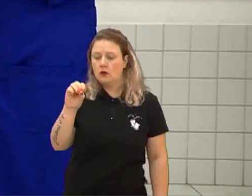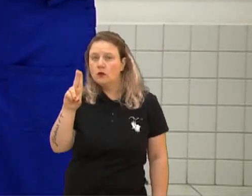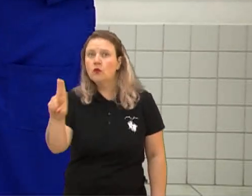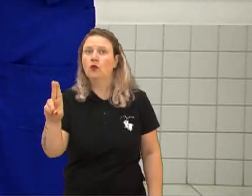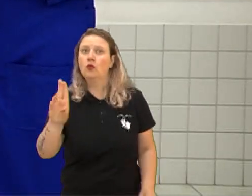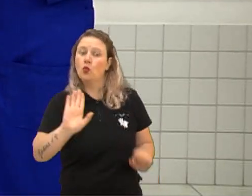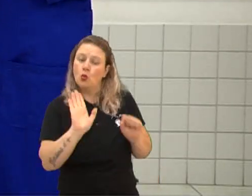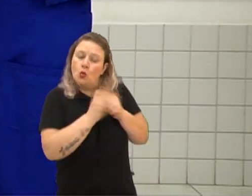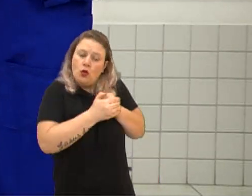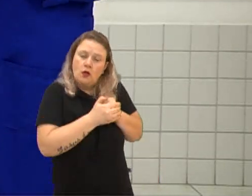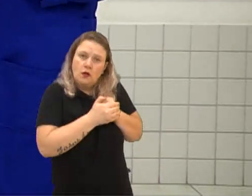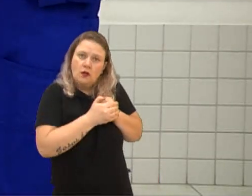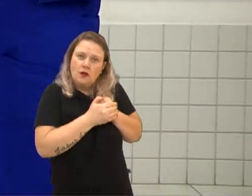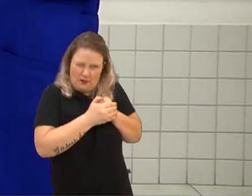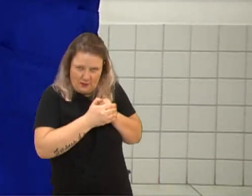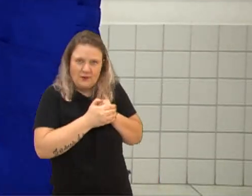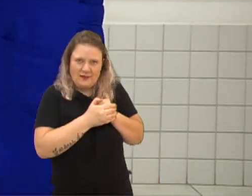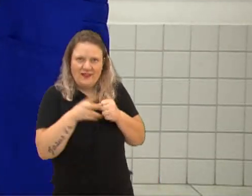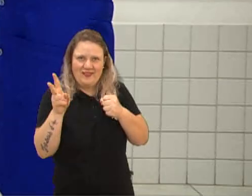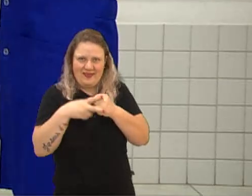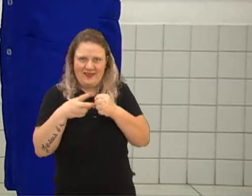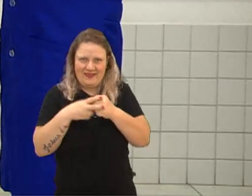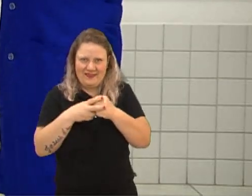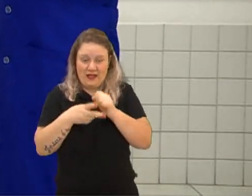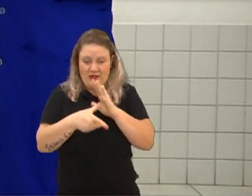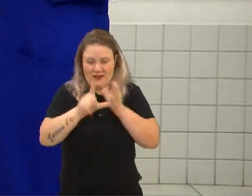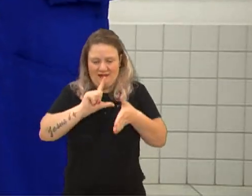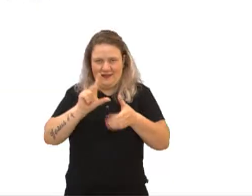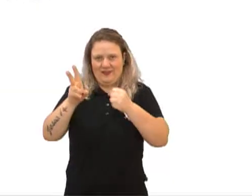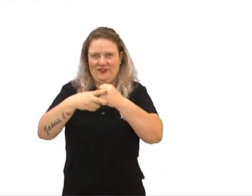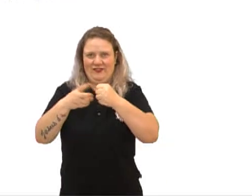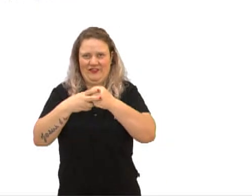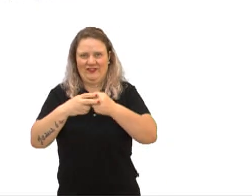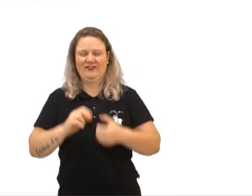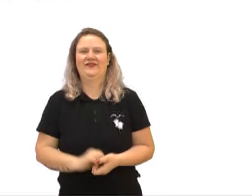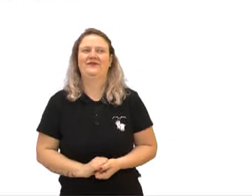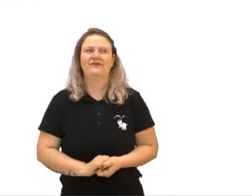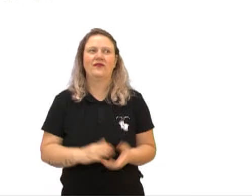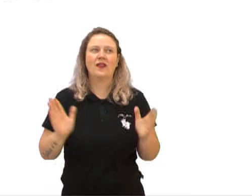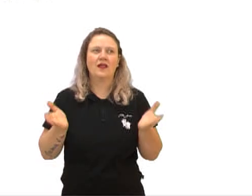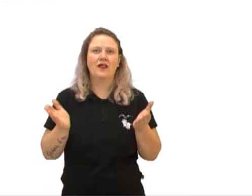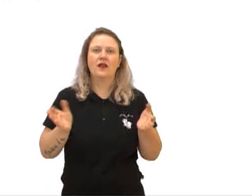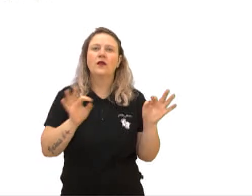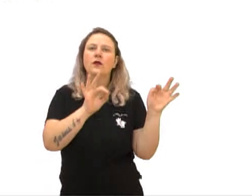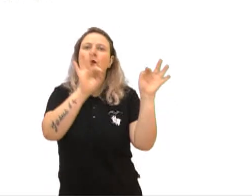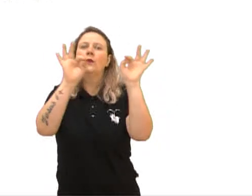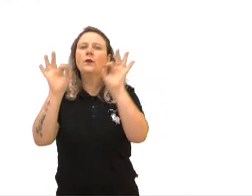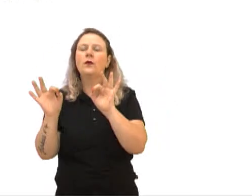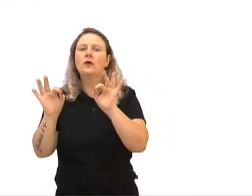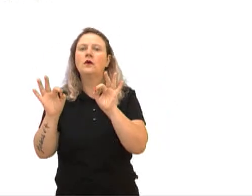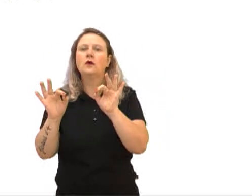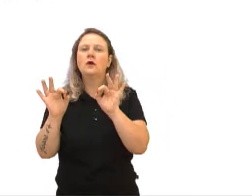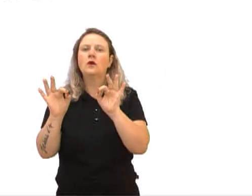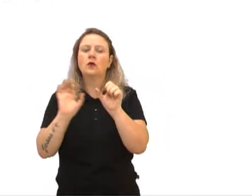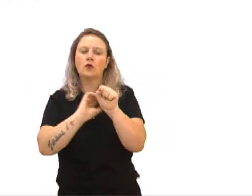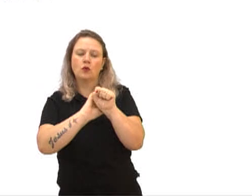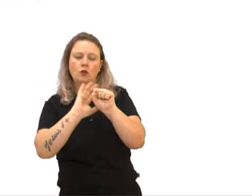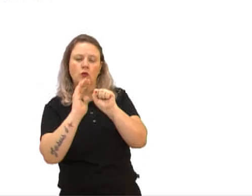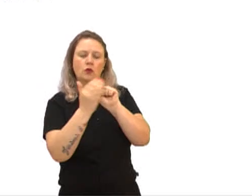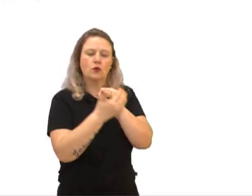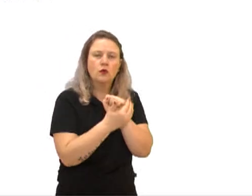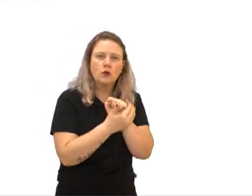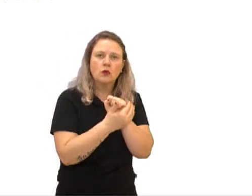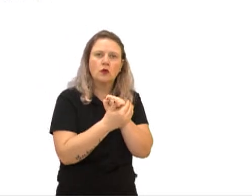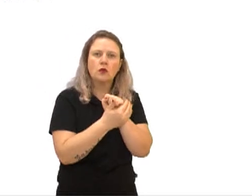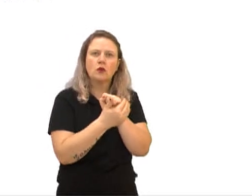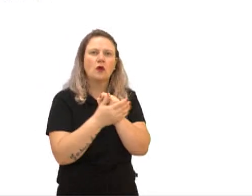escondidinho atrás do verbo. Próximo. Então, agora vamos analisar o sujeito indeterminado, pessoal. Observem que eu